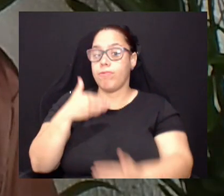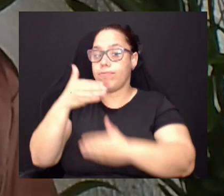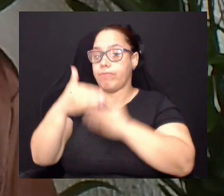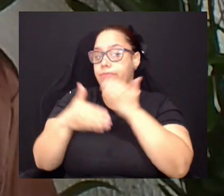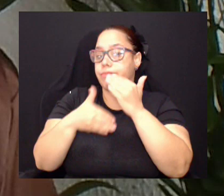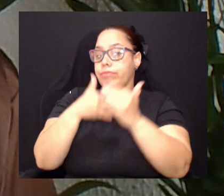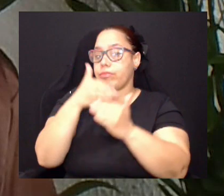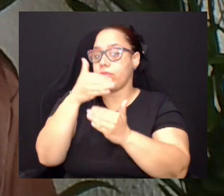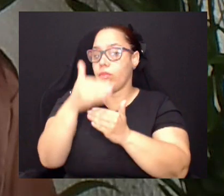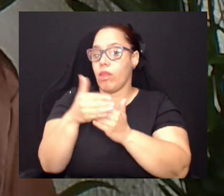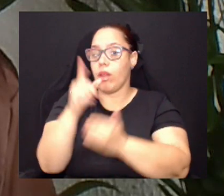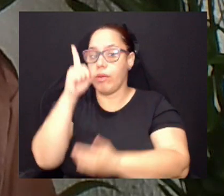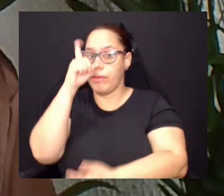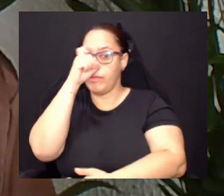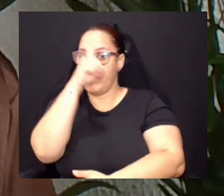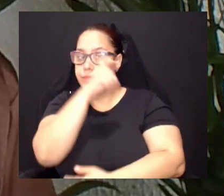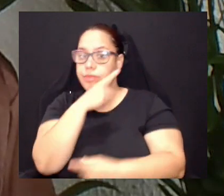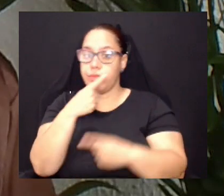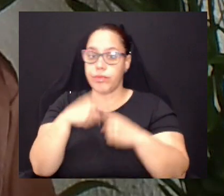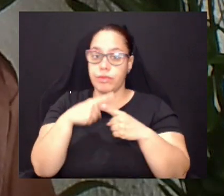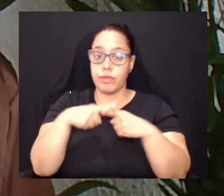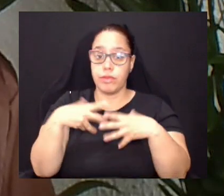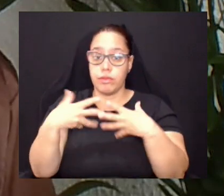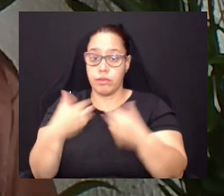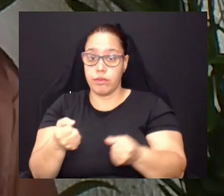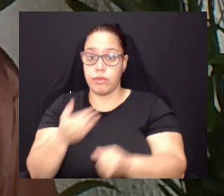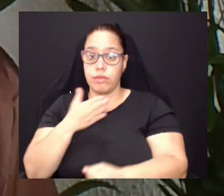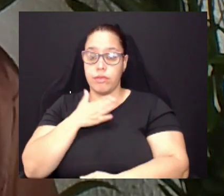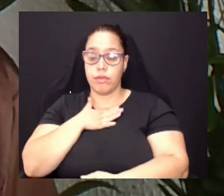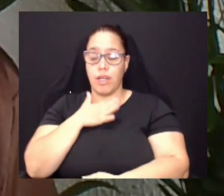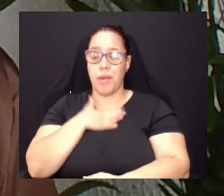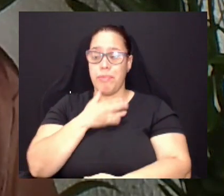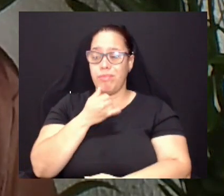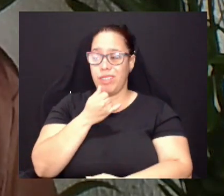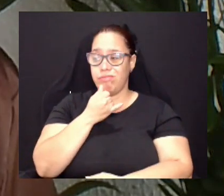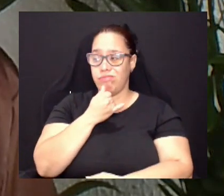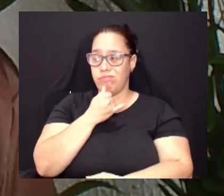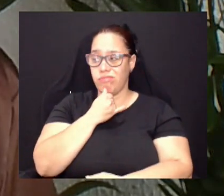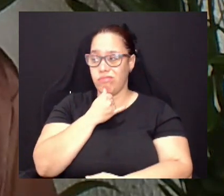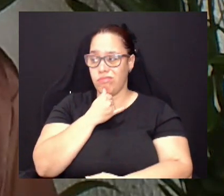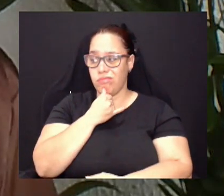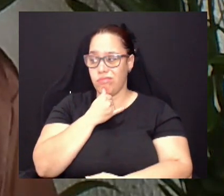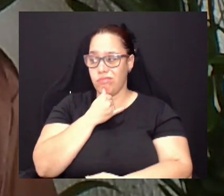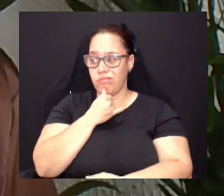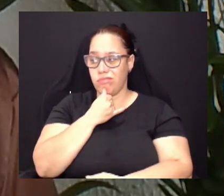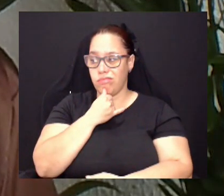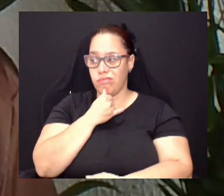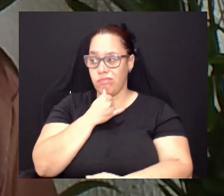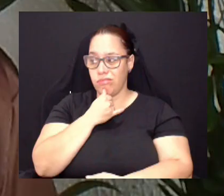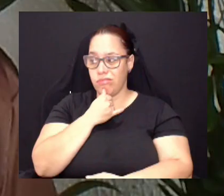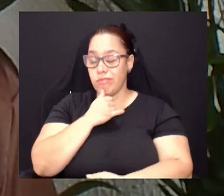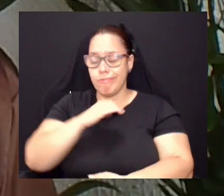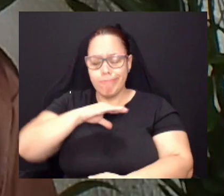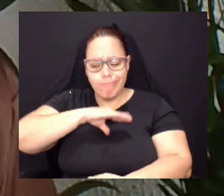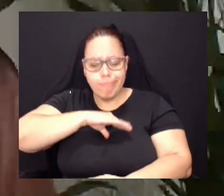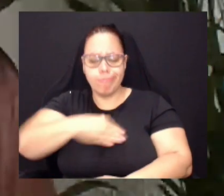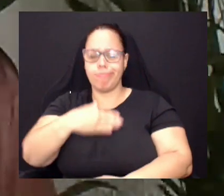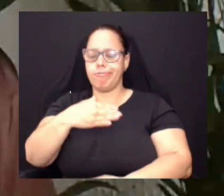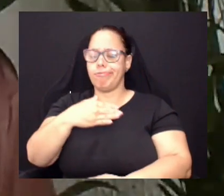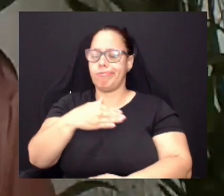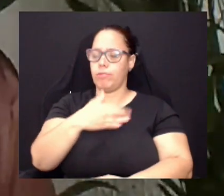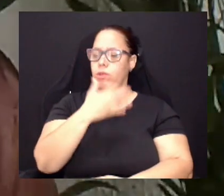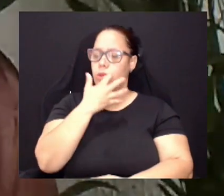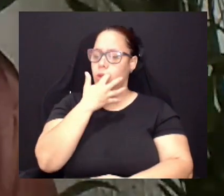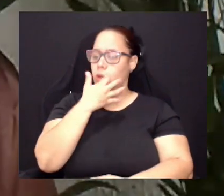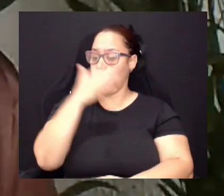processo, é difícil porque eu tenho que acolher a minha tristeza. eu tenho que ter coragem de entender que a